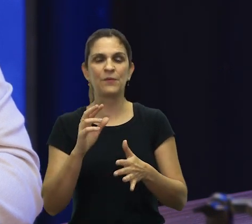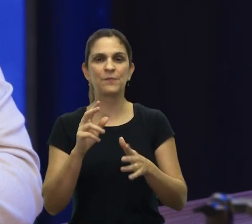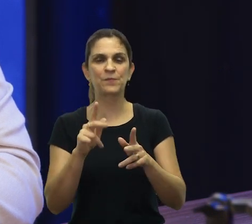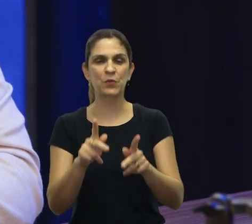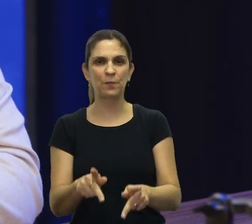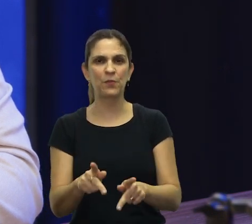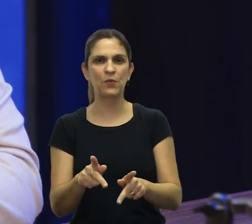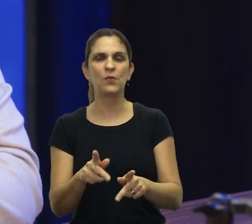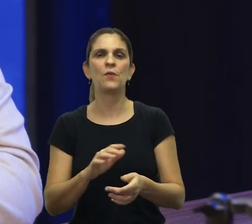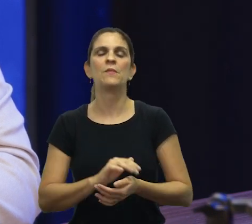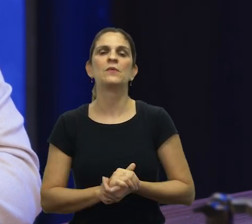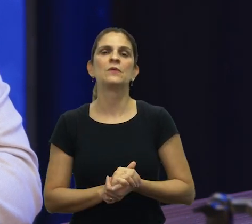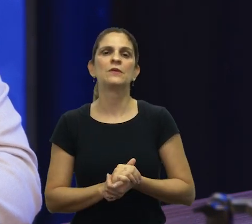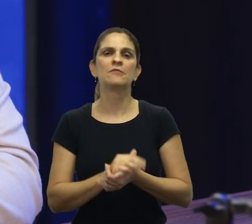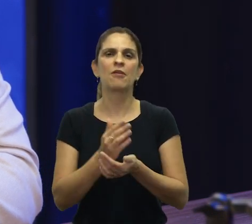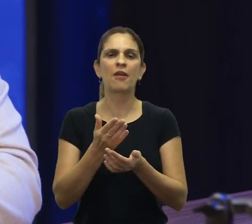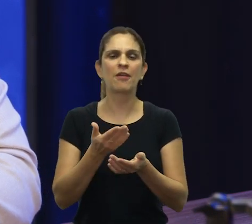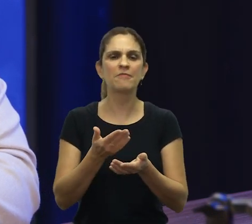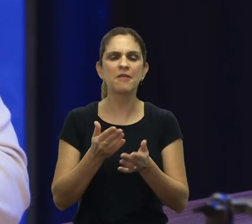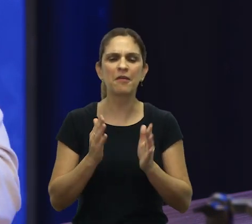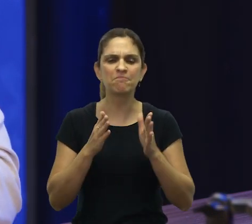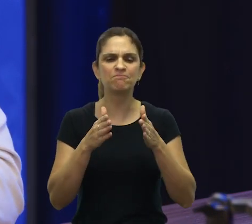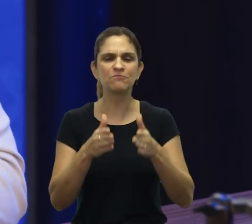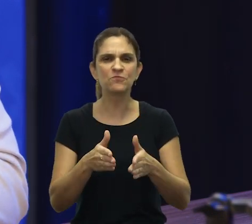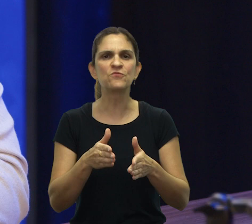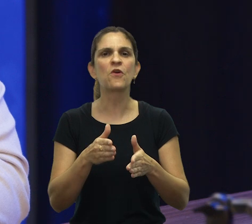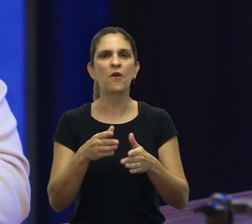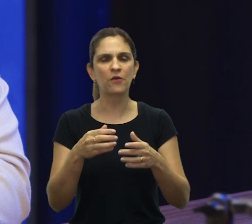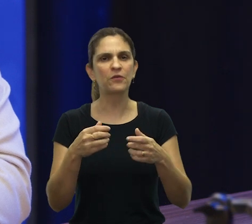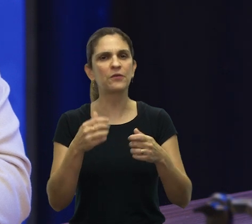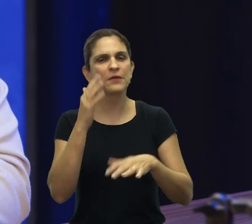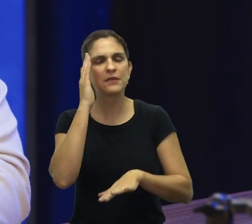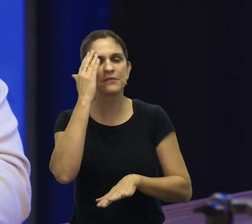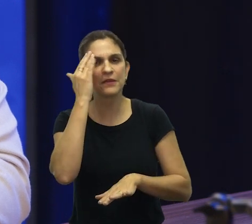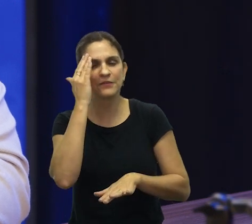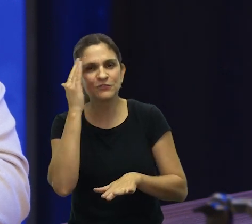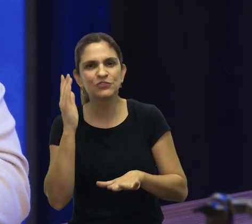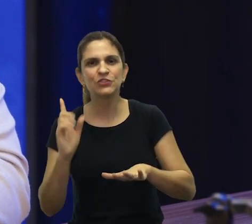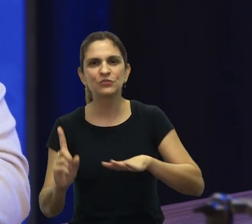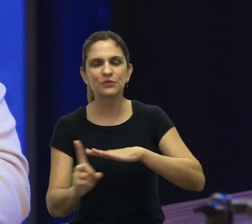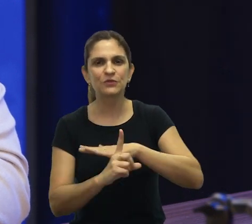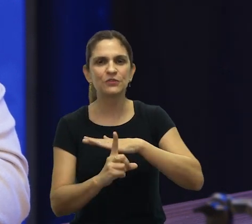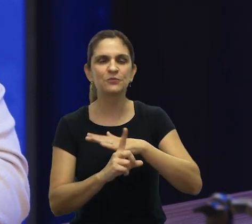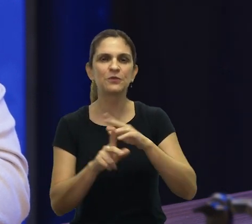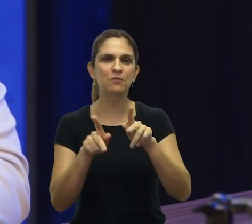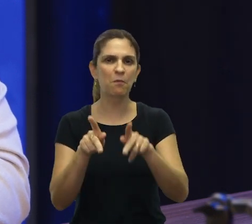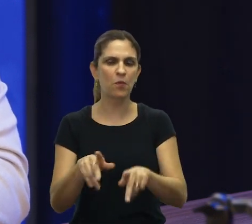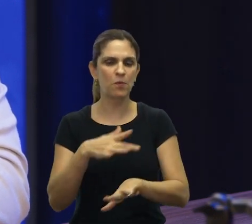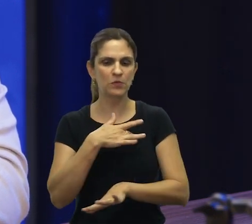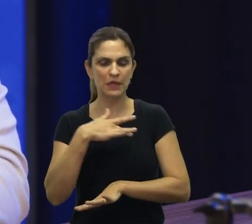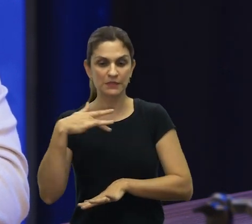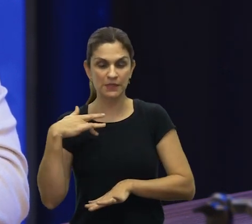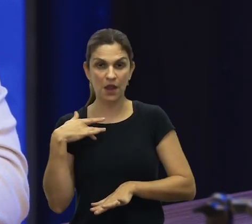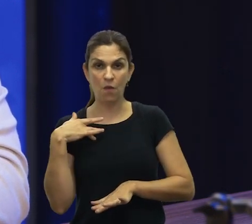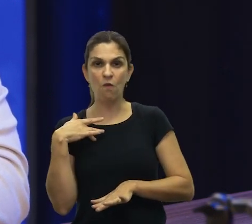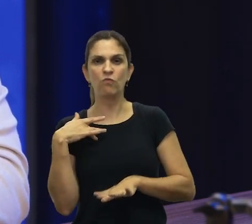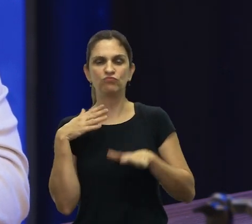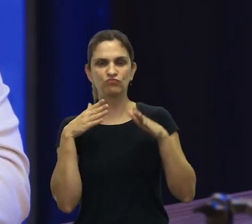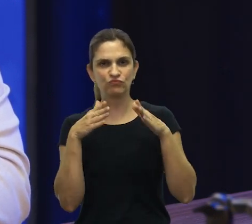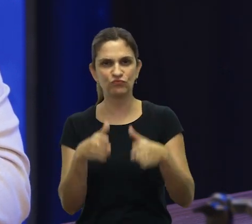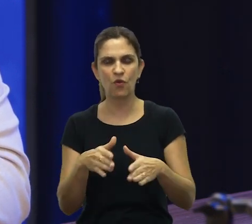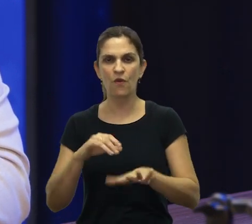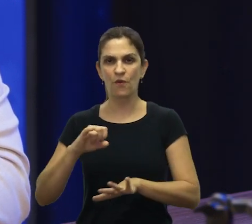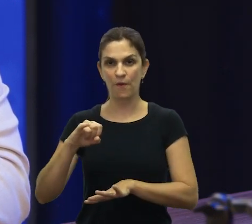um mandato eletivo, e a população acreditou nessa nossa trajetória.